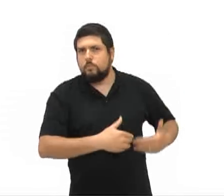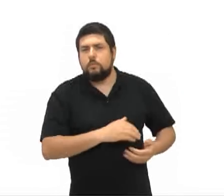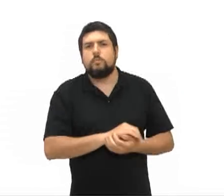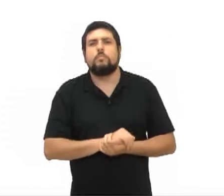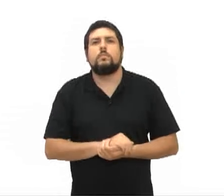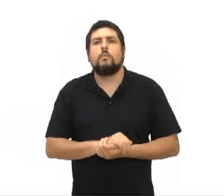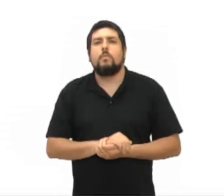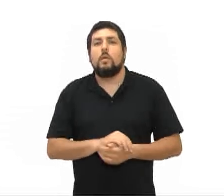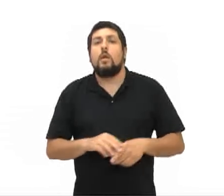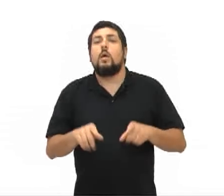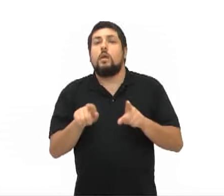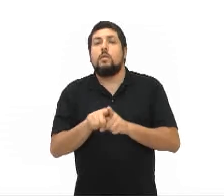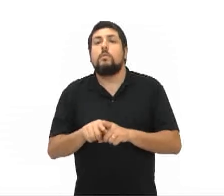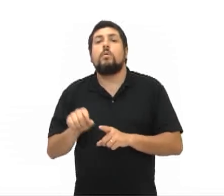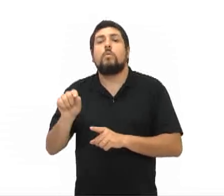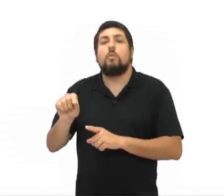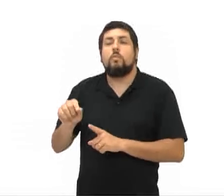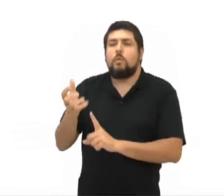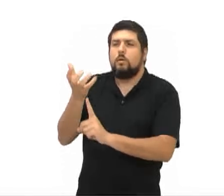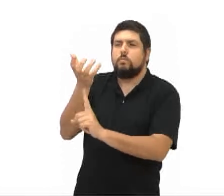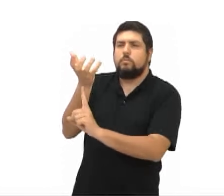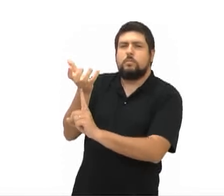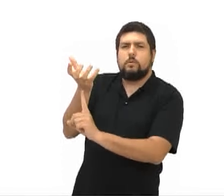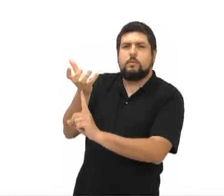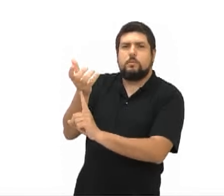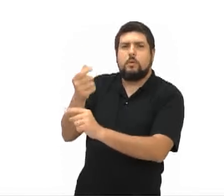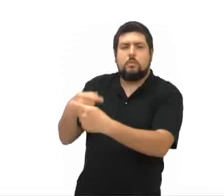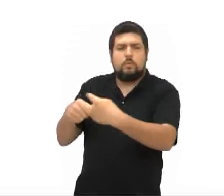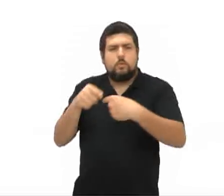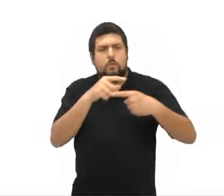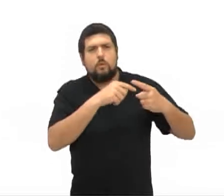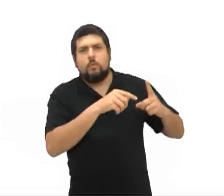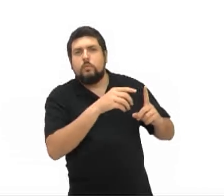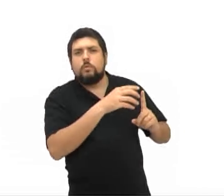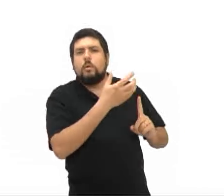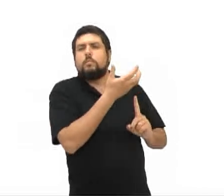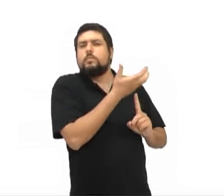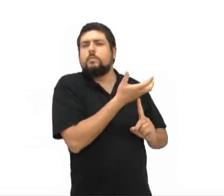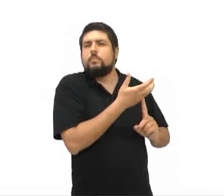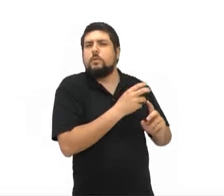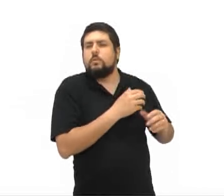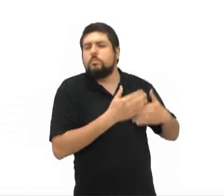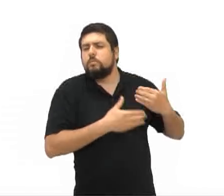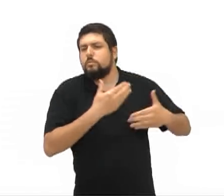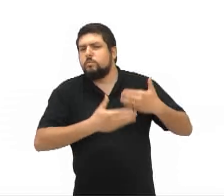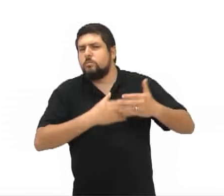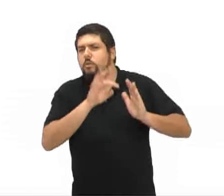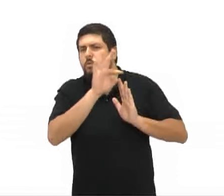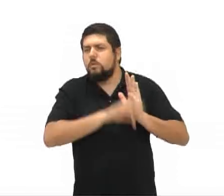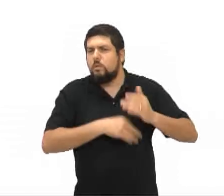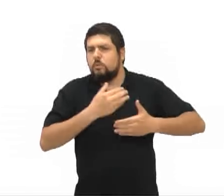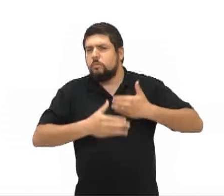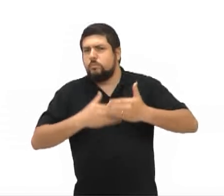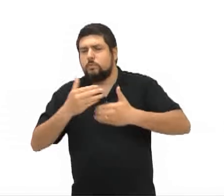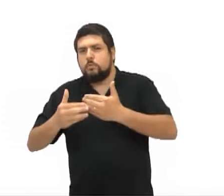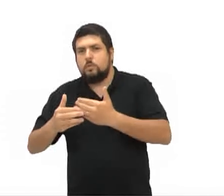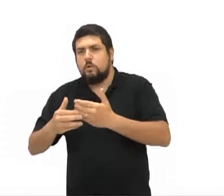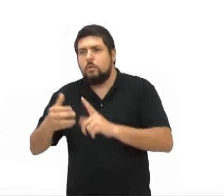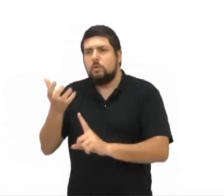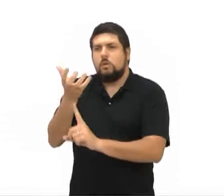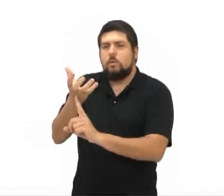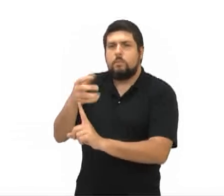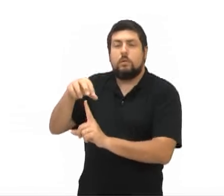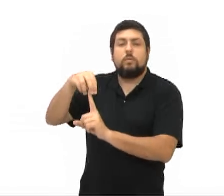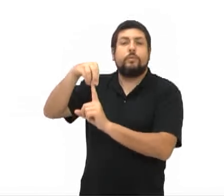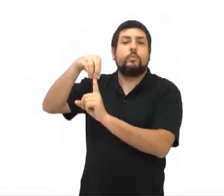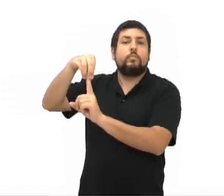ela também já havia falado, e o chama inclusive de sobrevivente para dizer que só ele, né, ficou ali